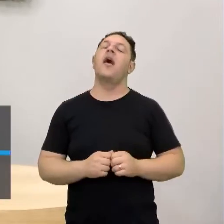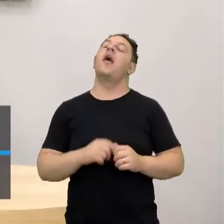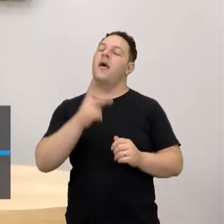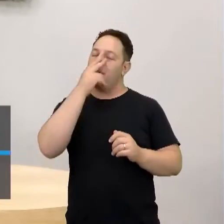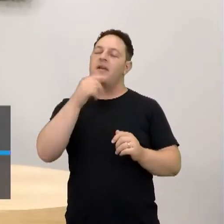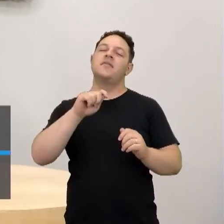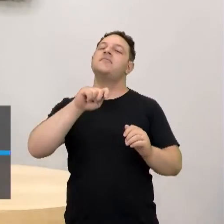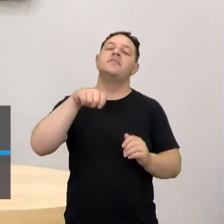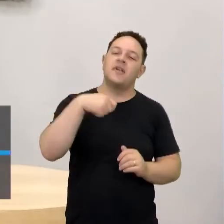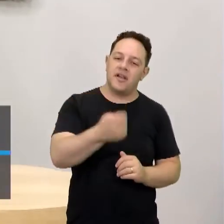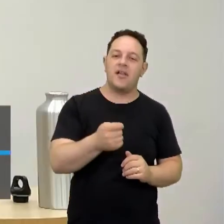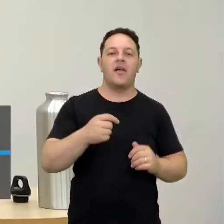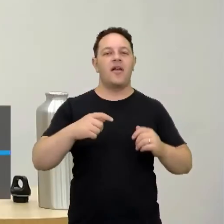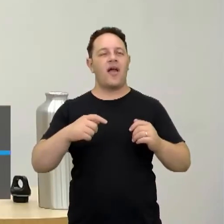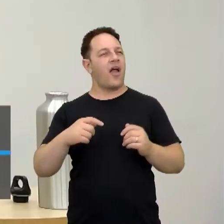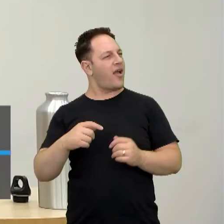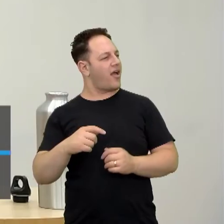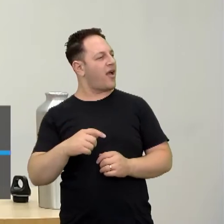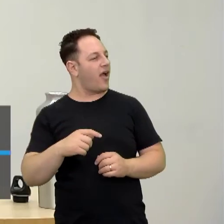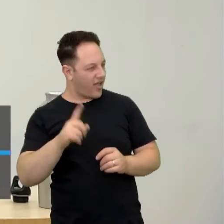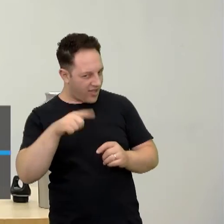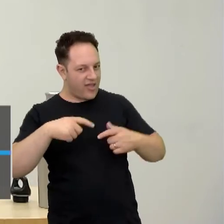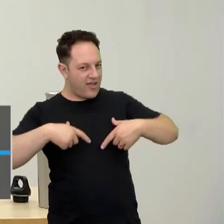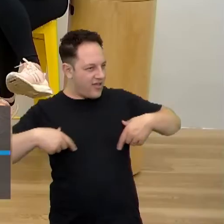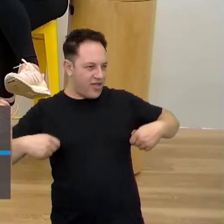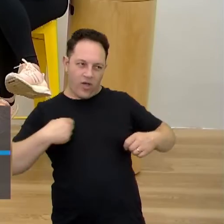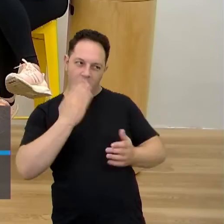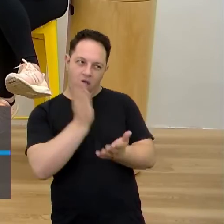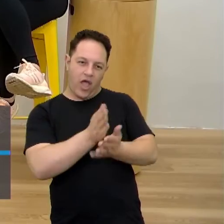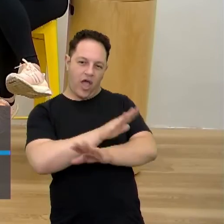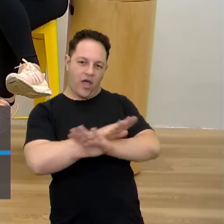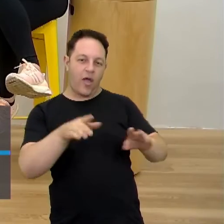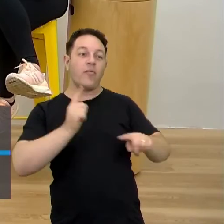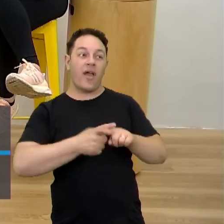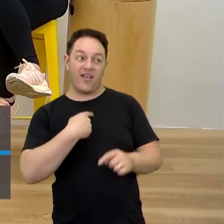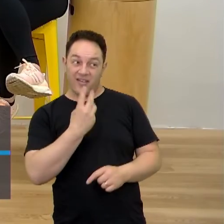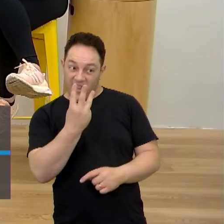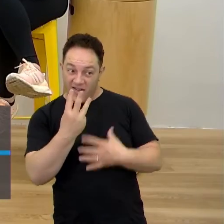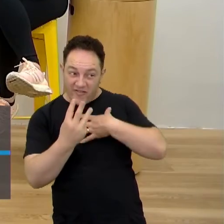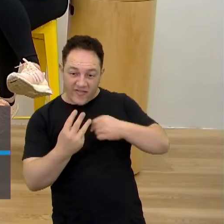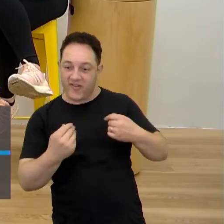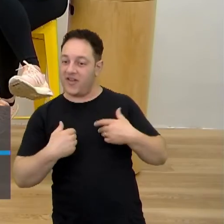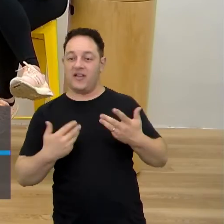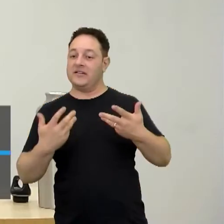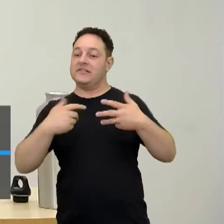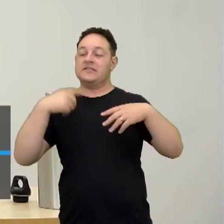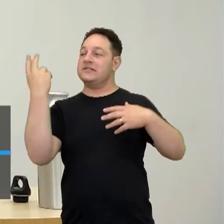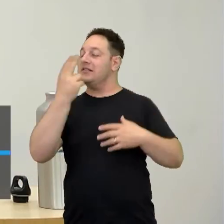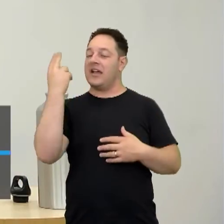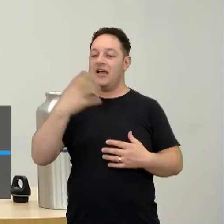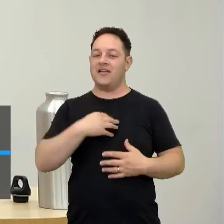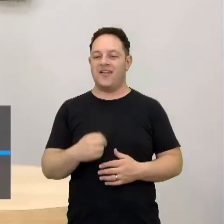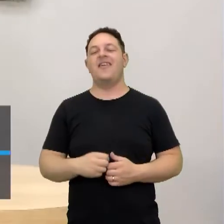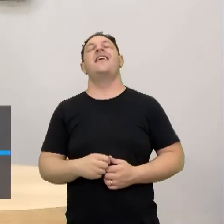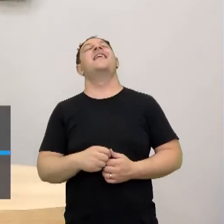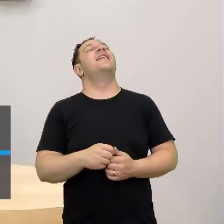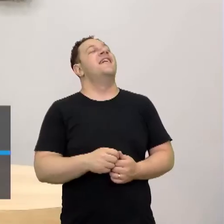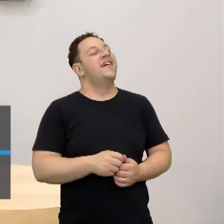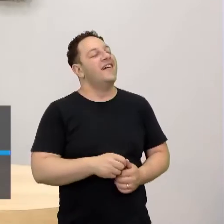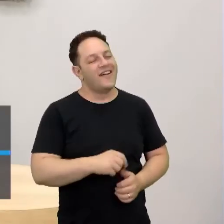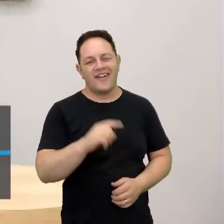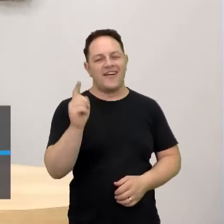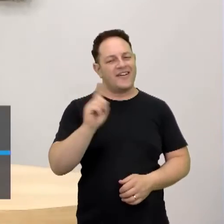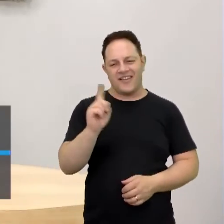batizou, né, as vestimentas. O biquíni que eu não uso mais, por quê? Depois de 3 filhos, só maior, meu filho. Fica difícil. Também chegar a uma certa idade, não, mas